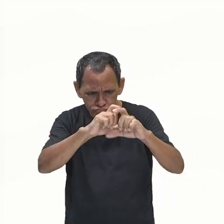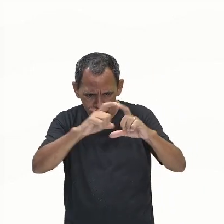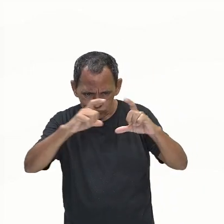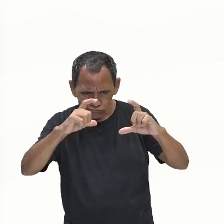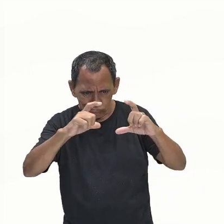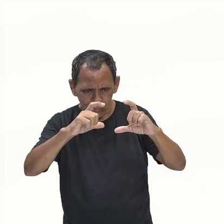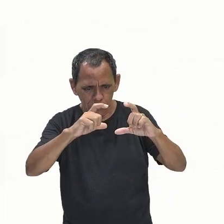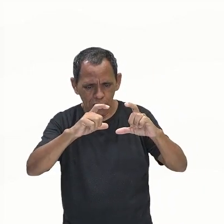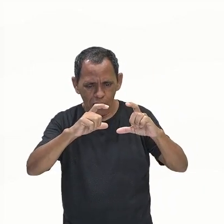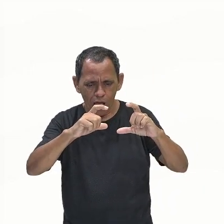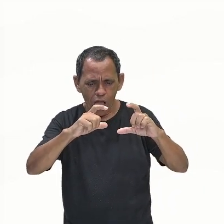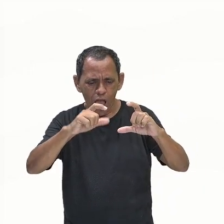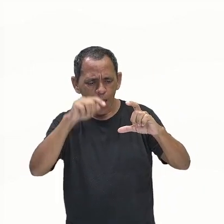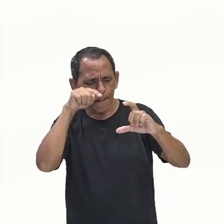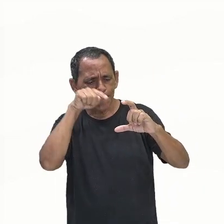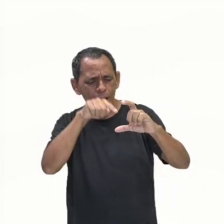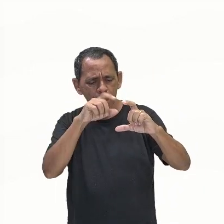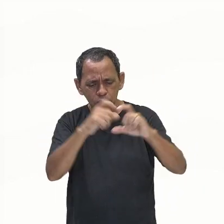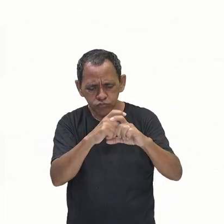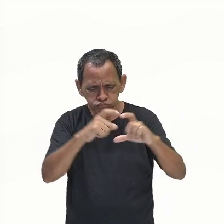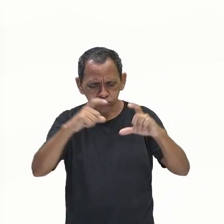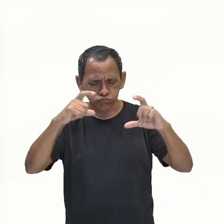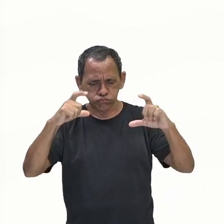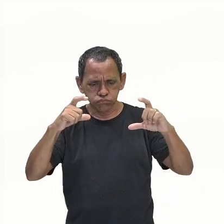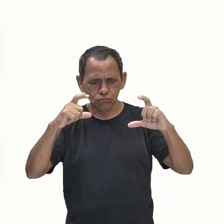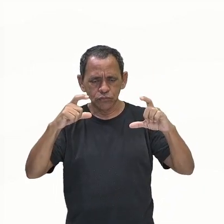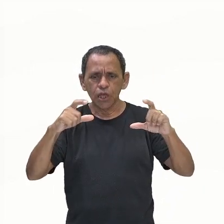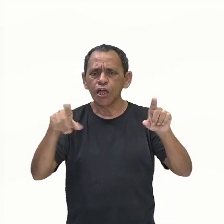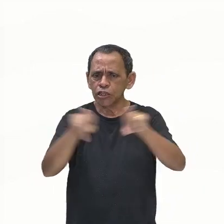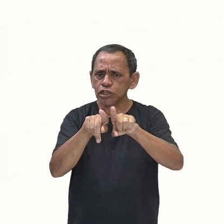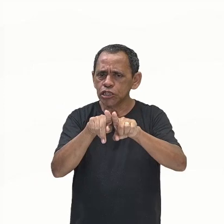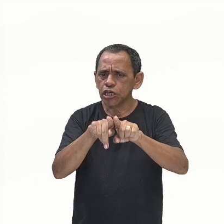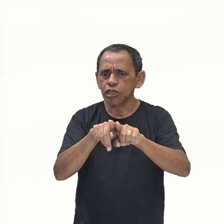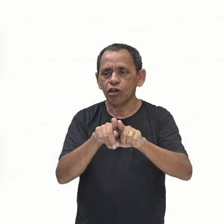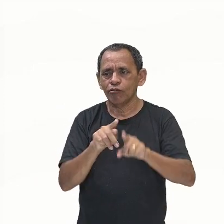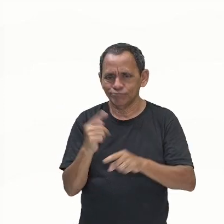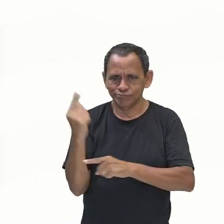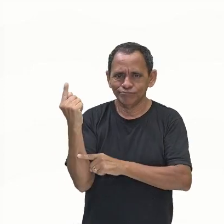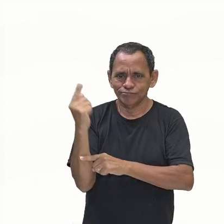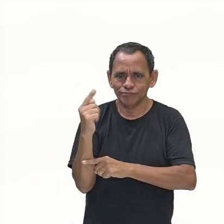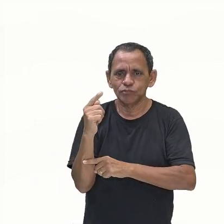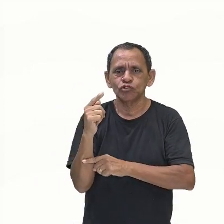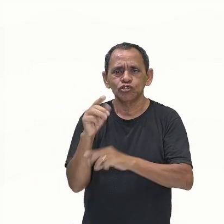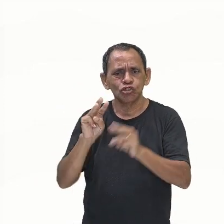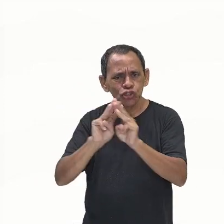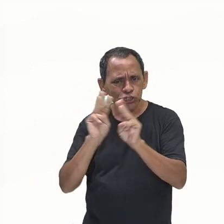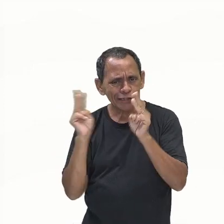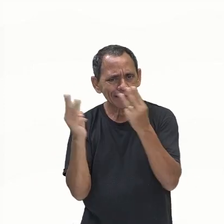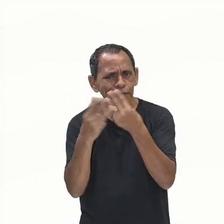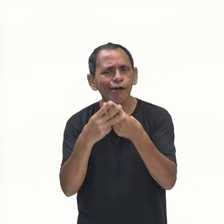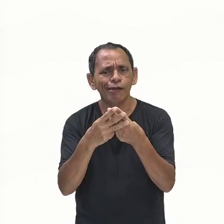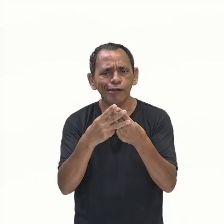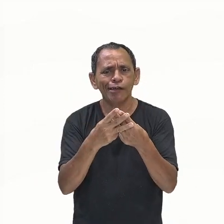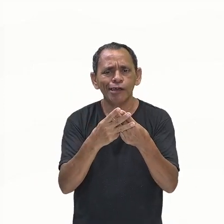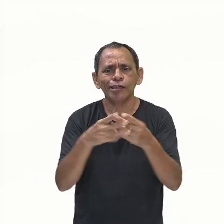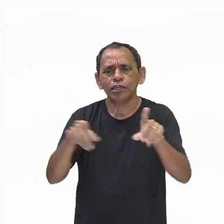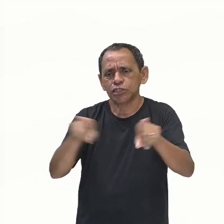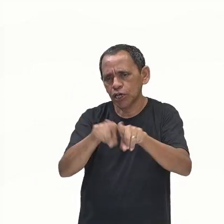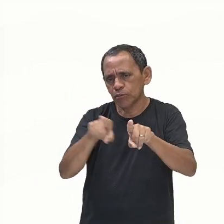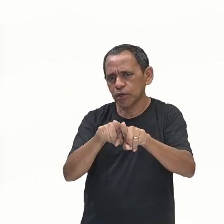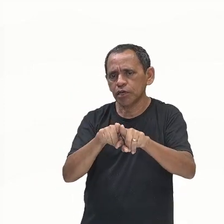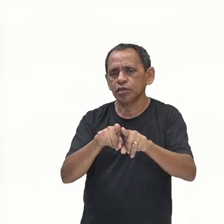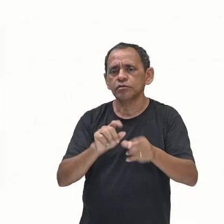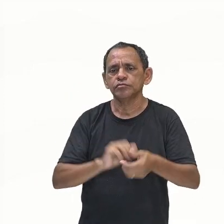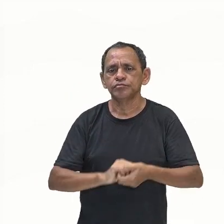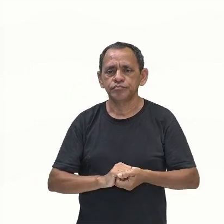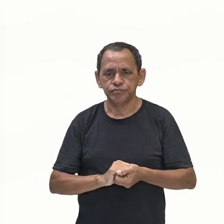ali o complexo da Arena da Amazônia. E aí nós temos satélites, nesse caso aqui de alta resolução espacial,